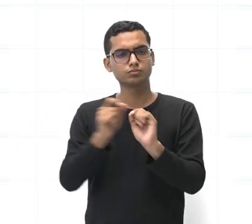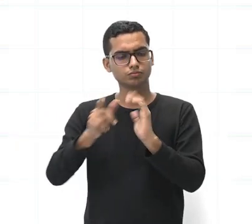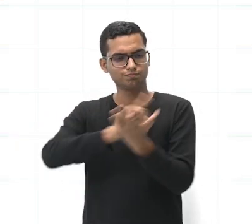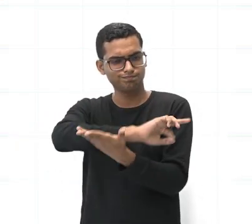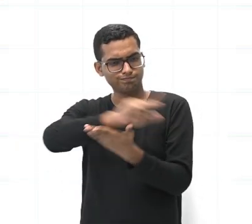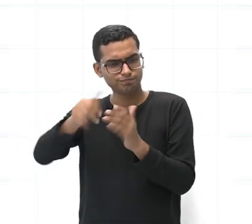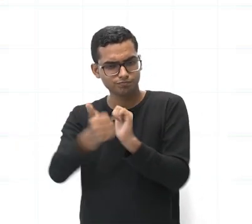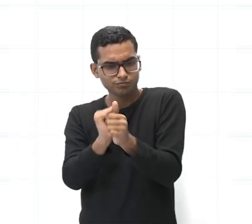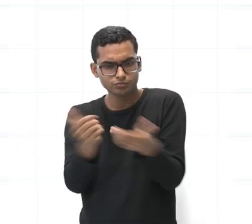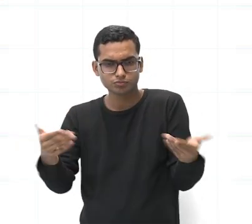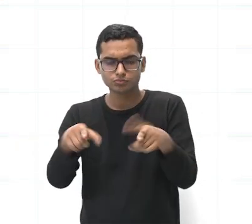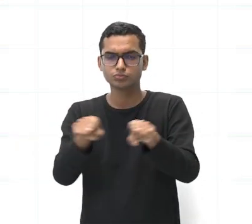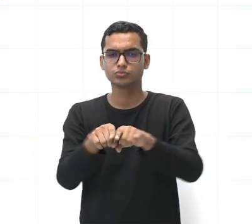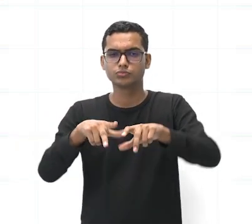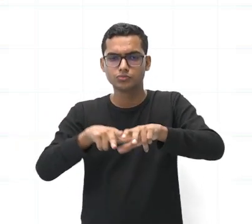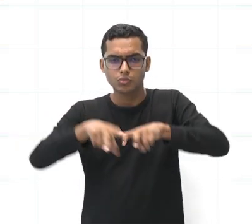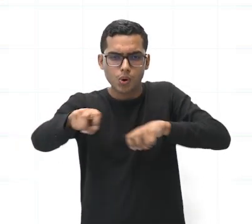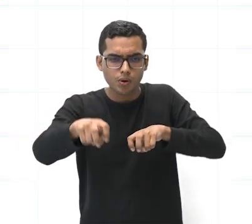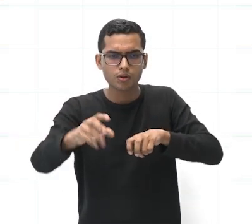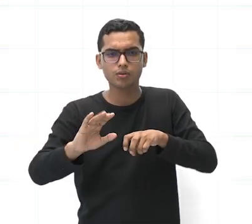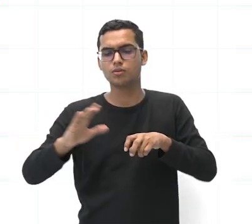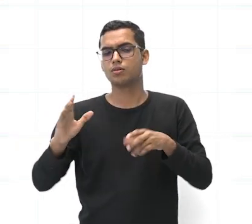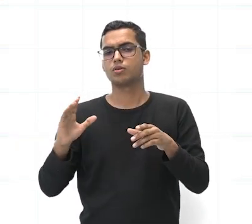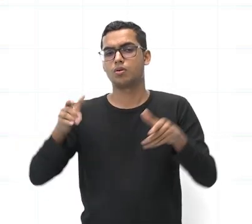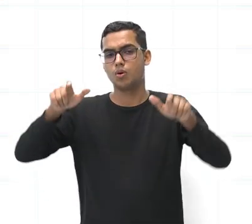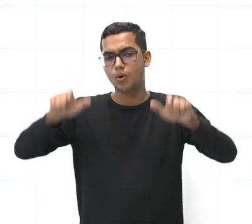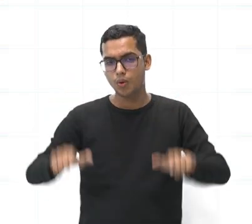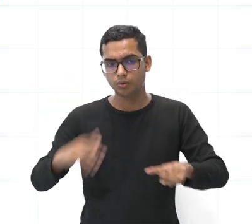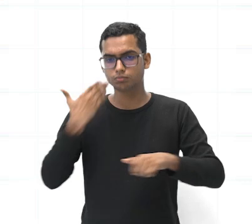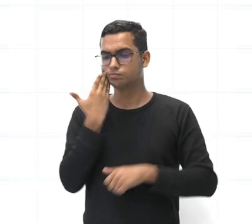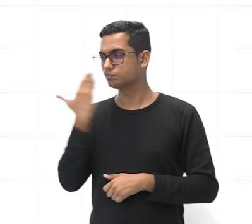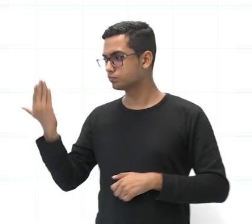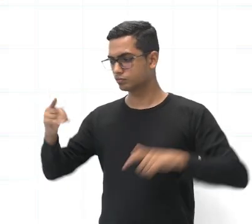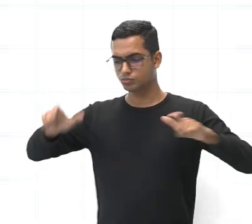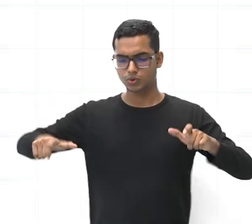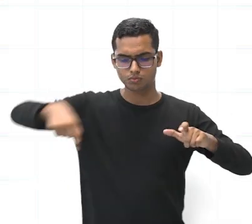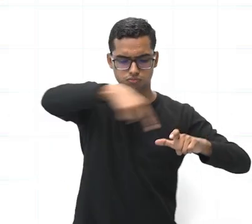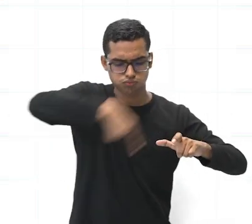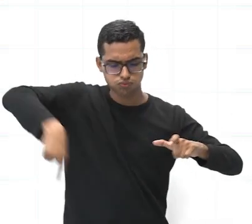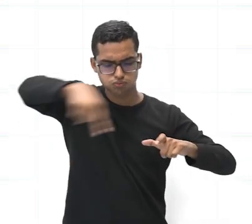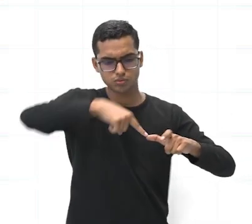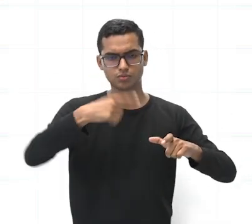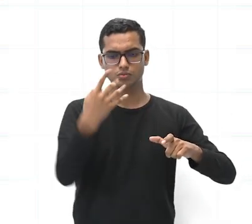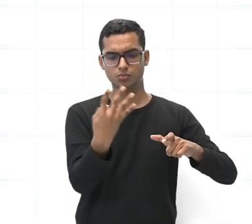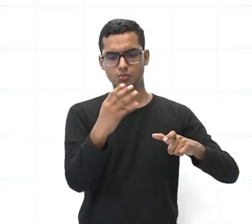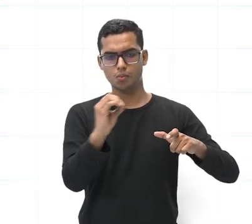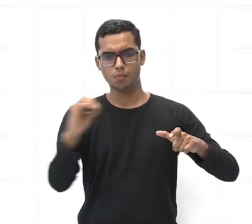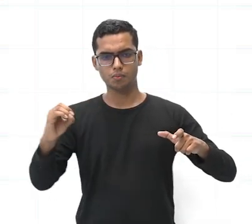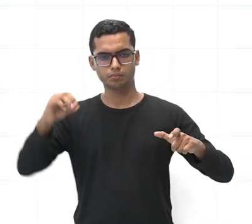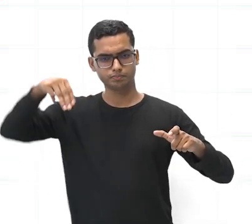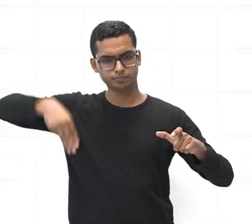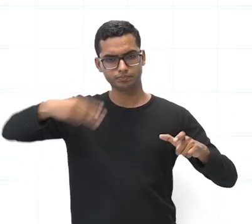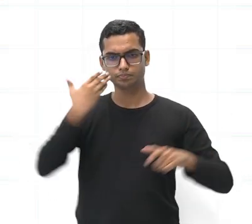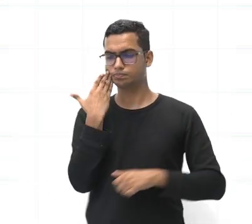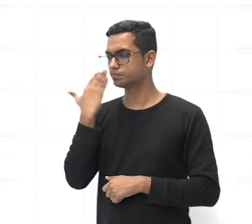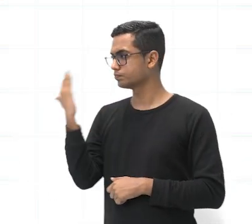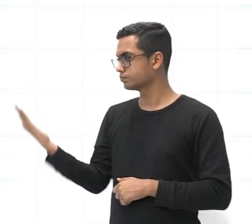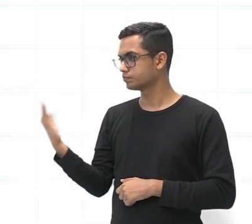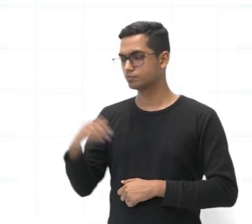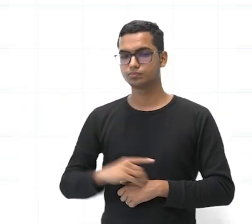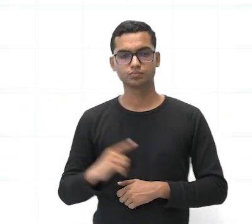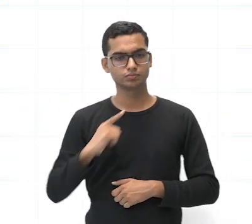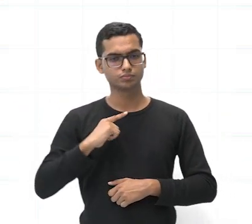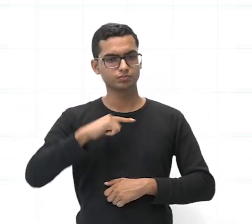vocês. A gente vai ter aí essa pista de 400 metros, tá bom? Vai ter o espaço para a prova de